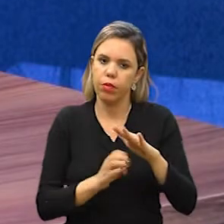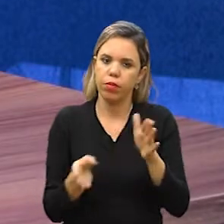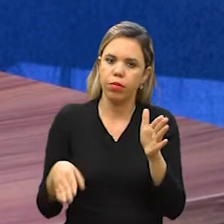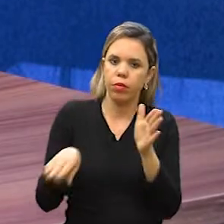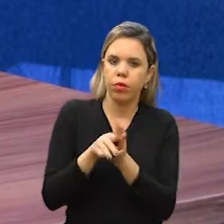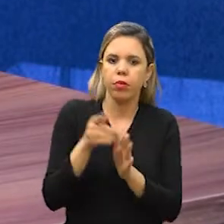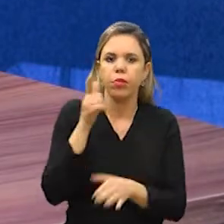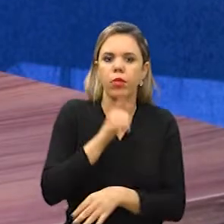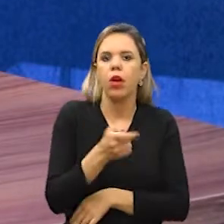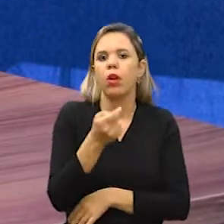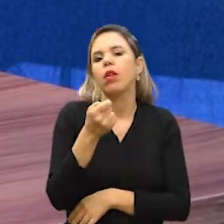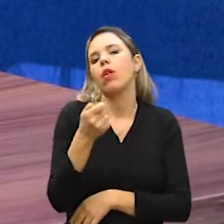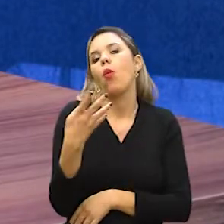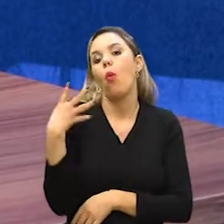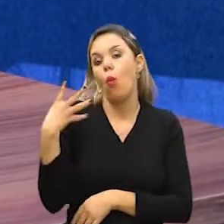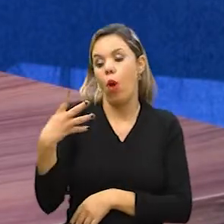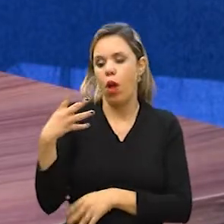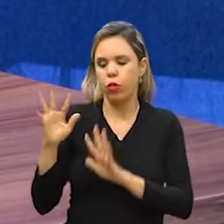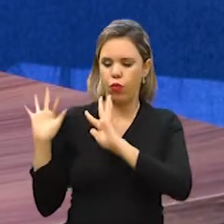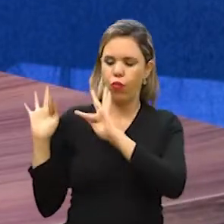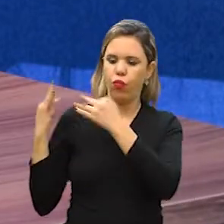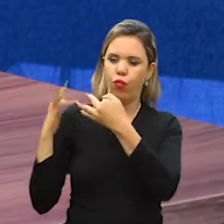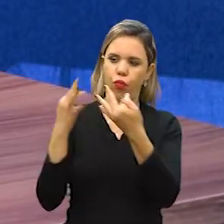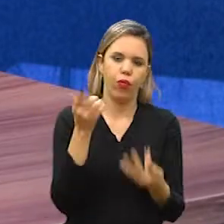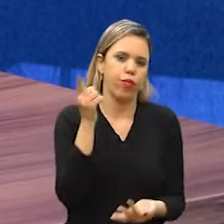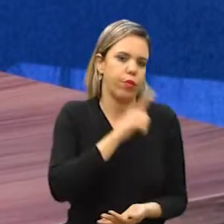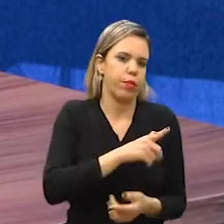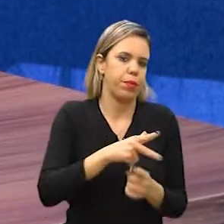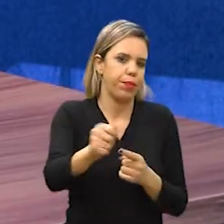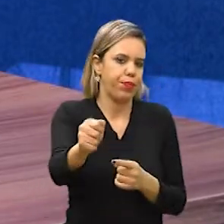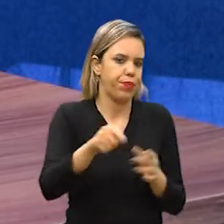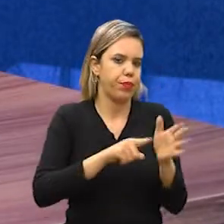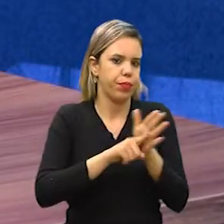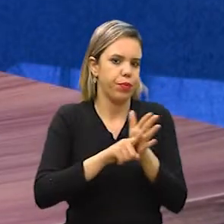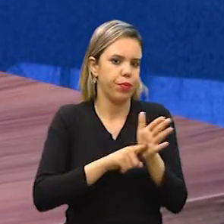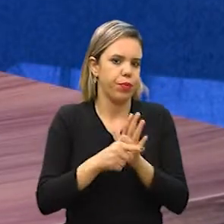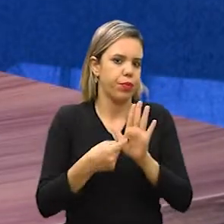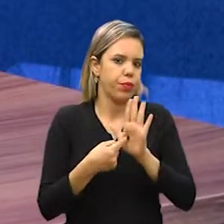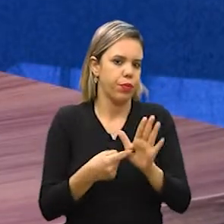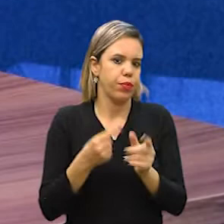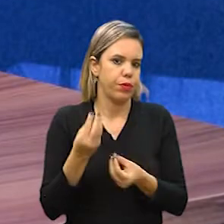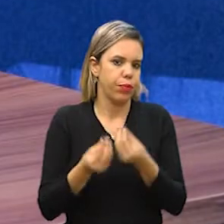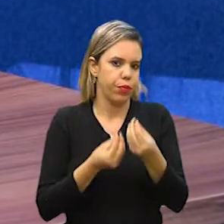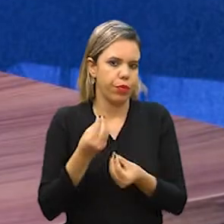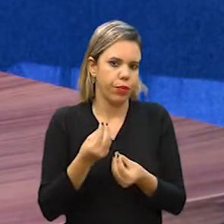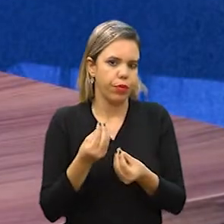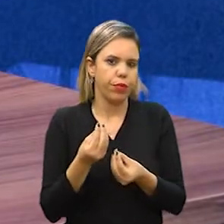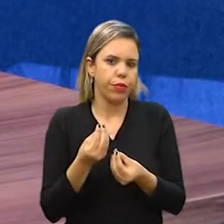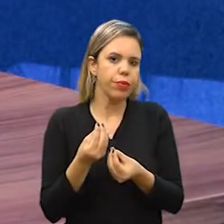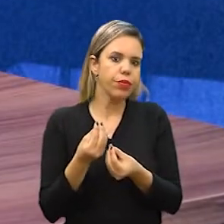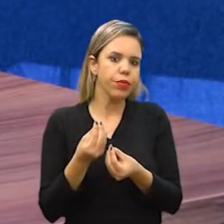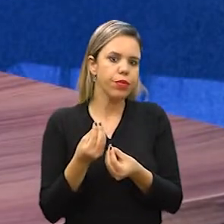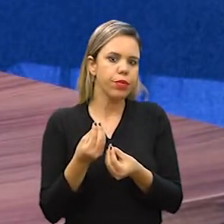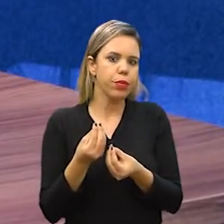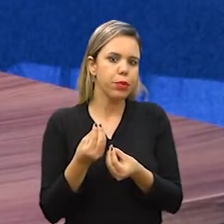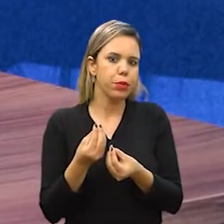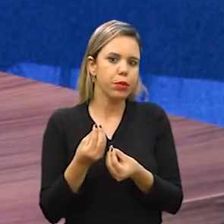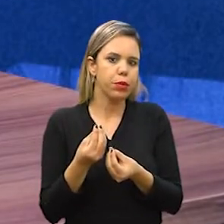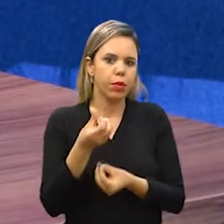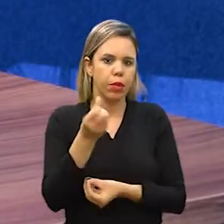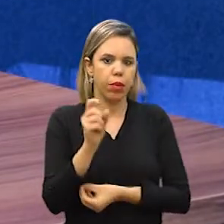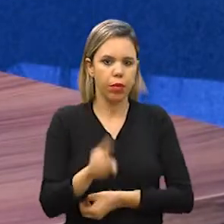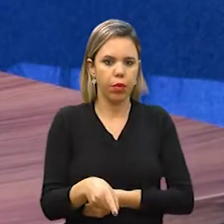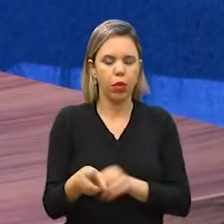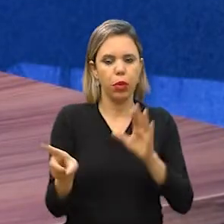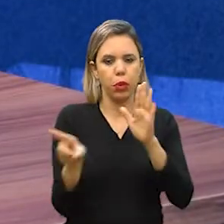empresas chegam à quarta geração da família. E essa pesquisa demonstra ainda que entre